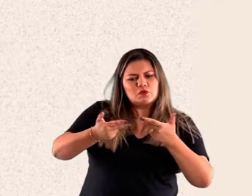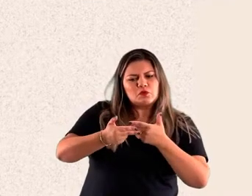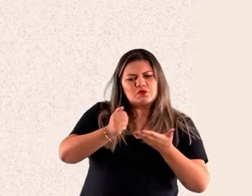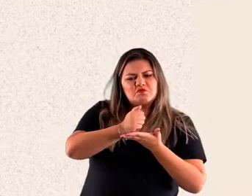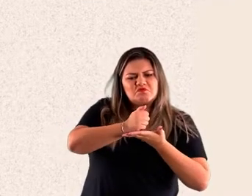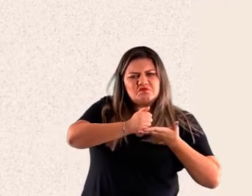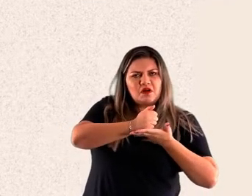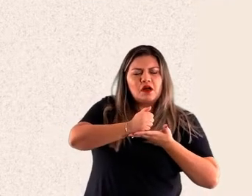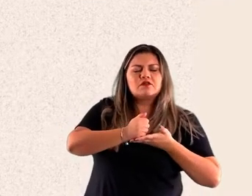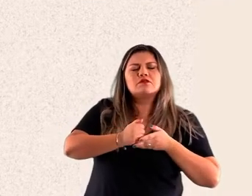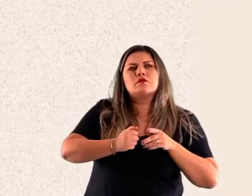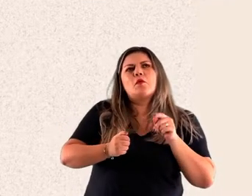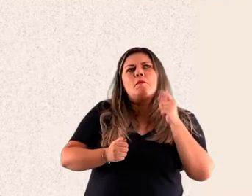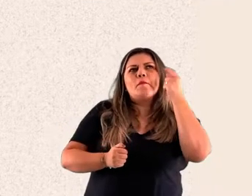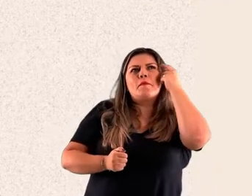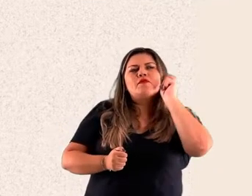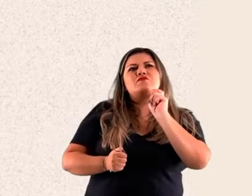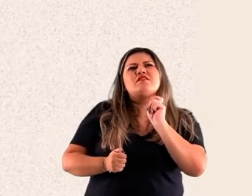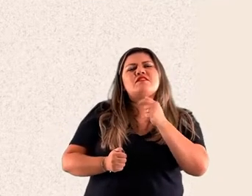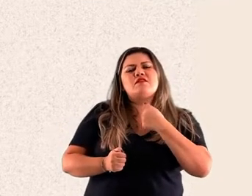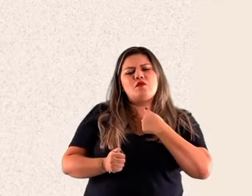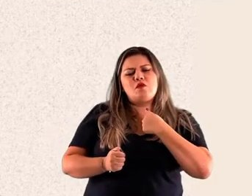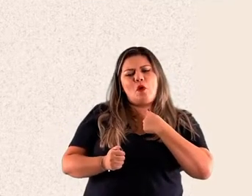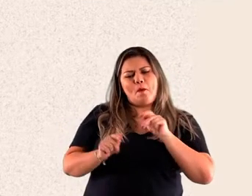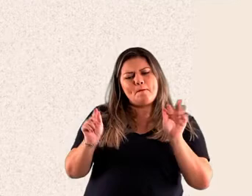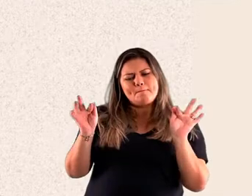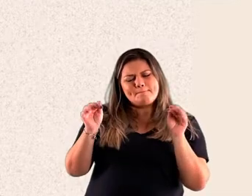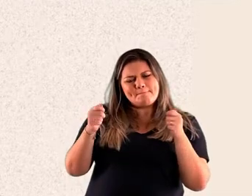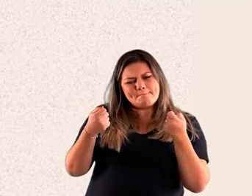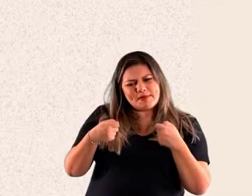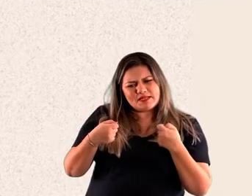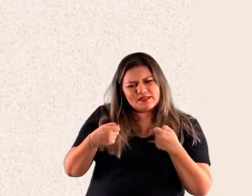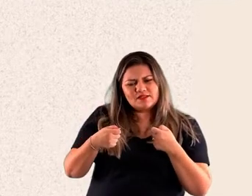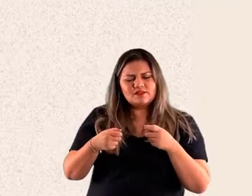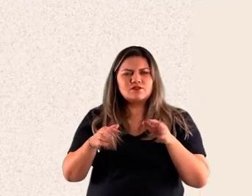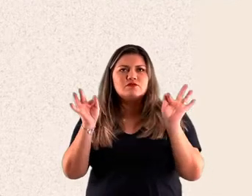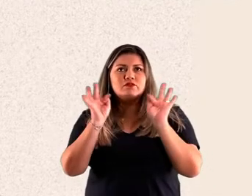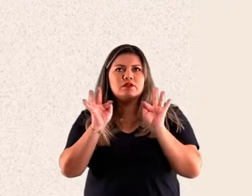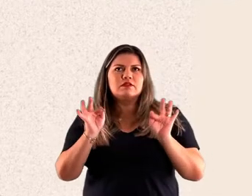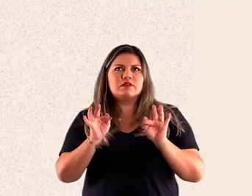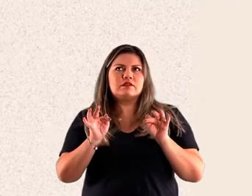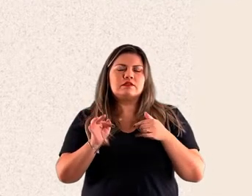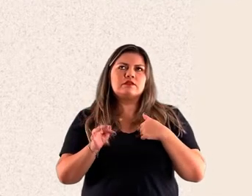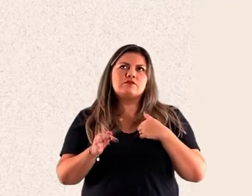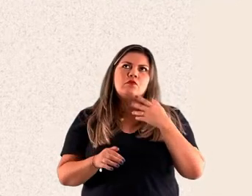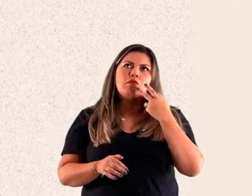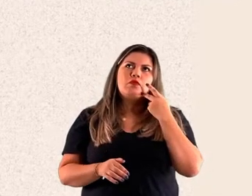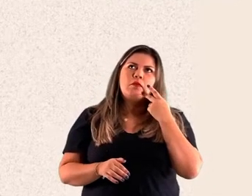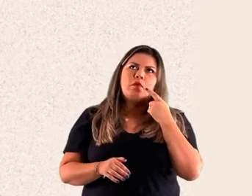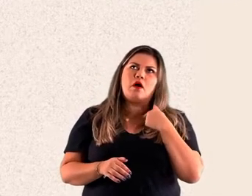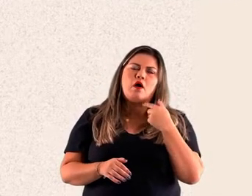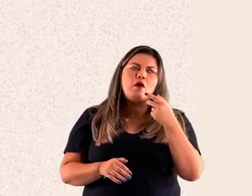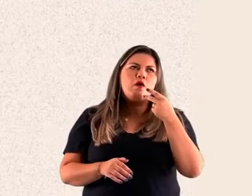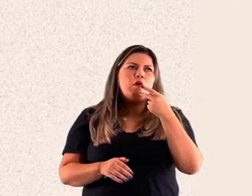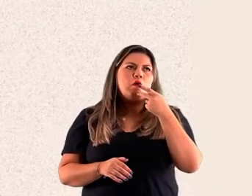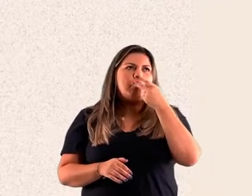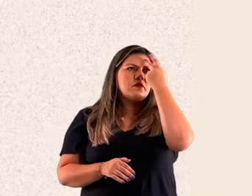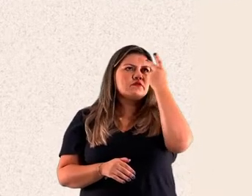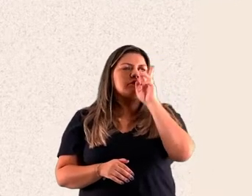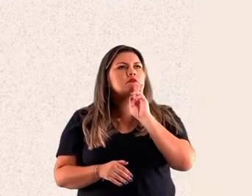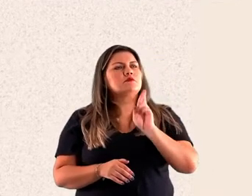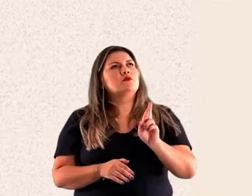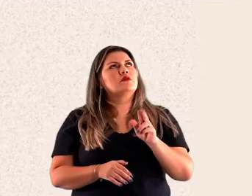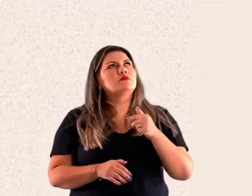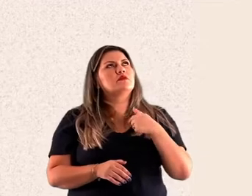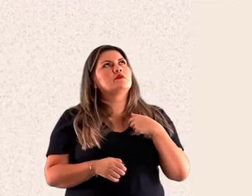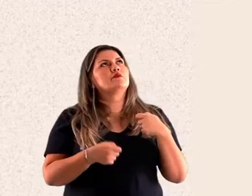quando a gente pensa só que que eu preciso para ser feliz normalmente as pessoas respondem eu preciso de e o que